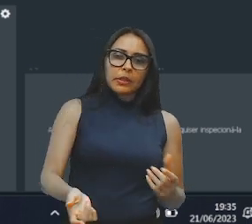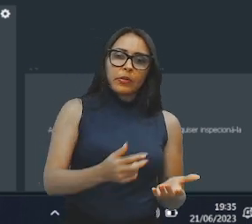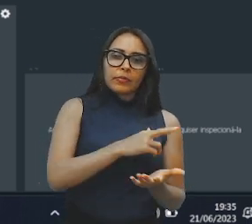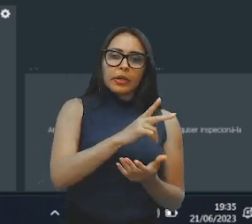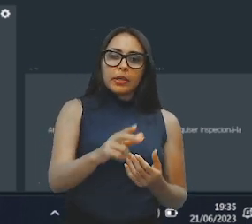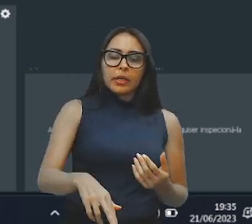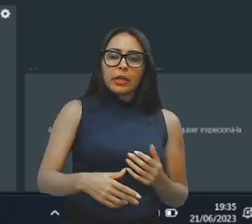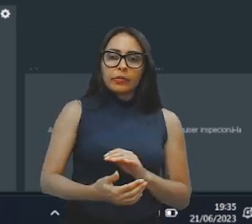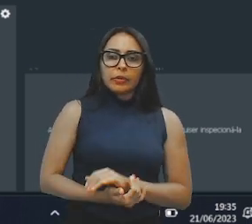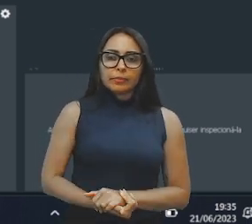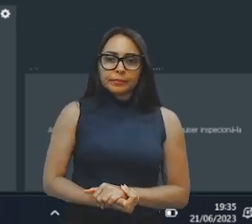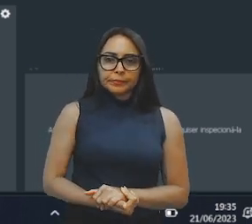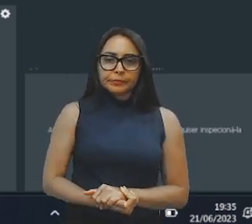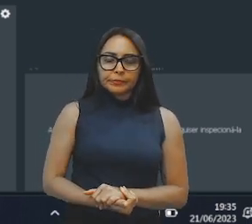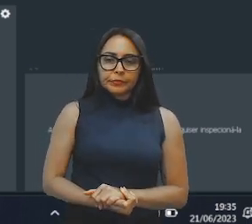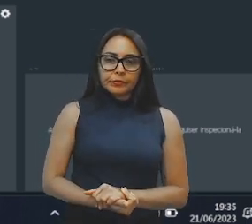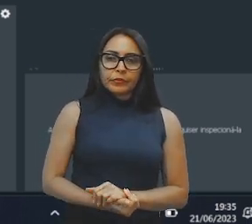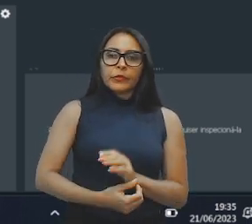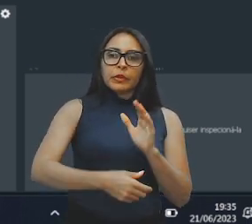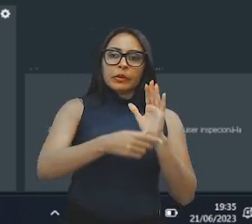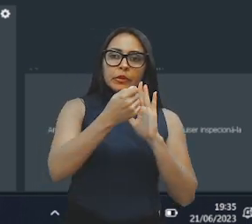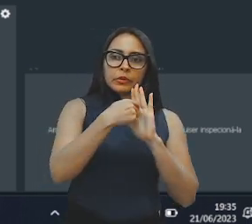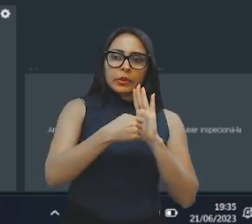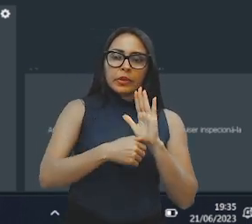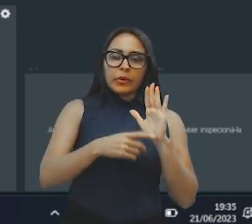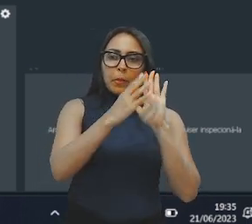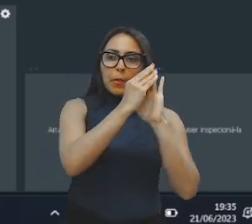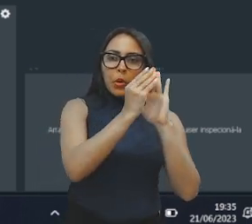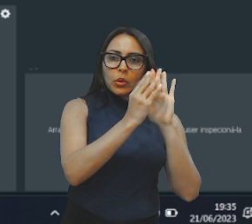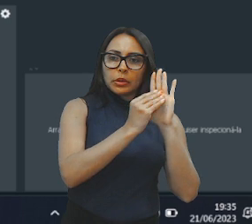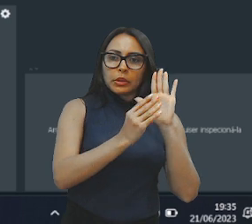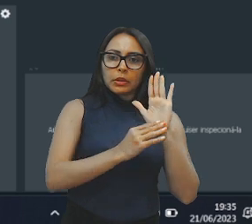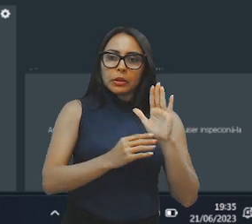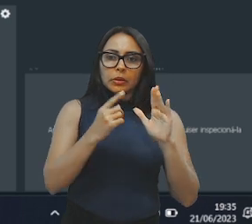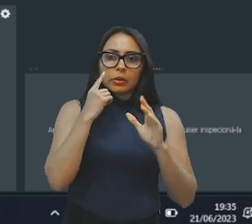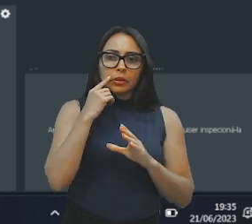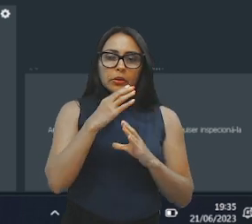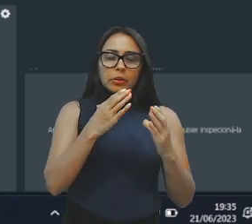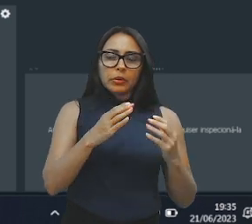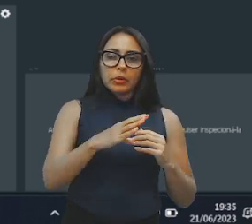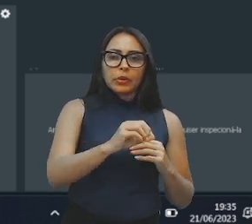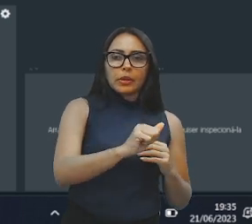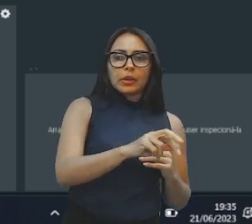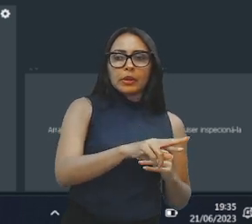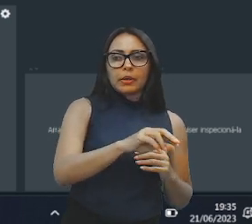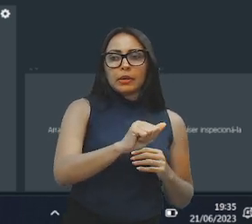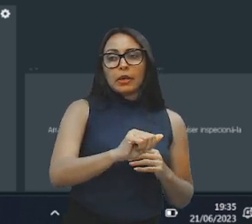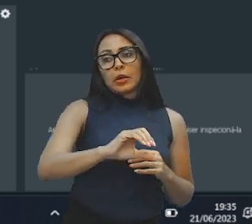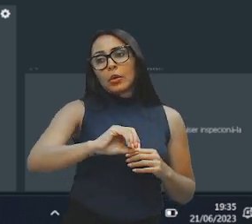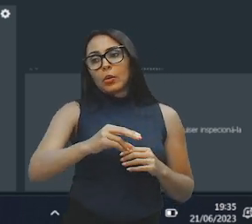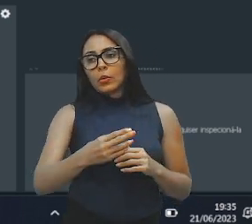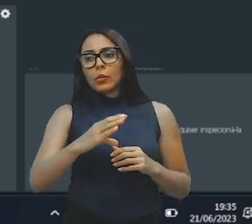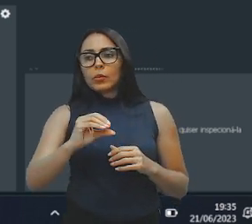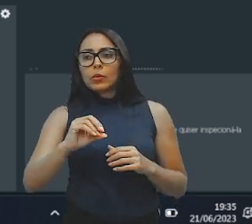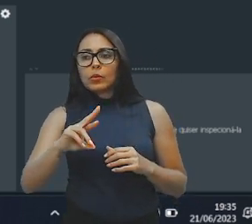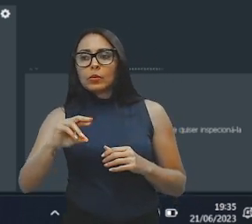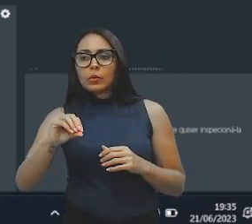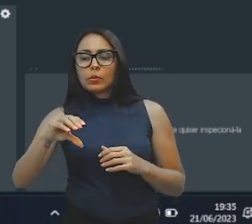Nós escrevemos modelo e simulação do jogo cara ou coroa. Depois, a variável